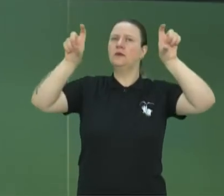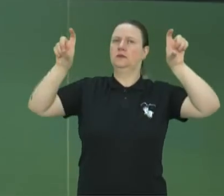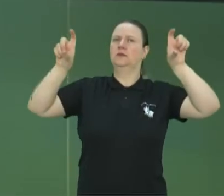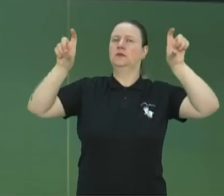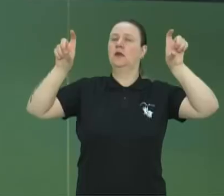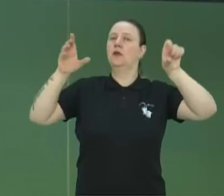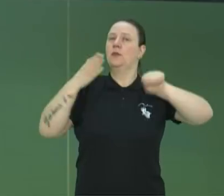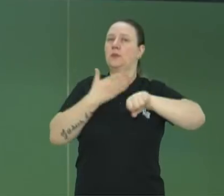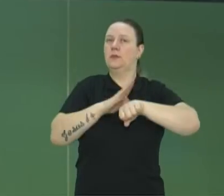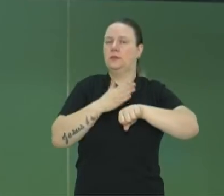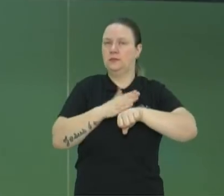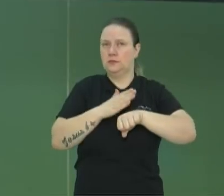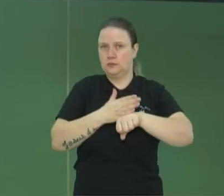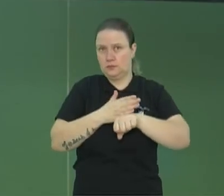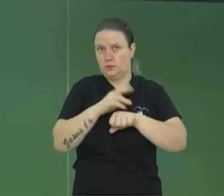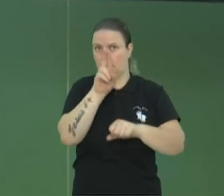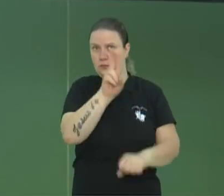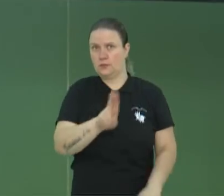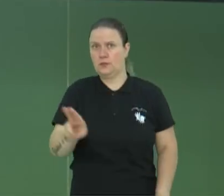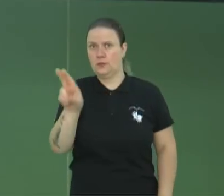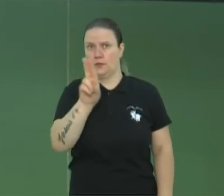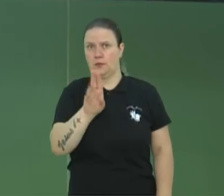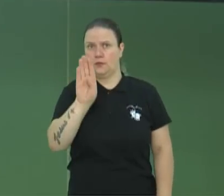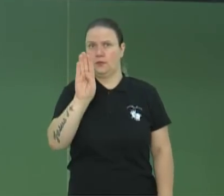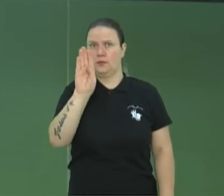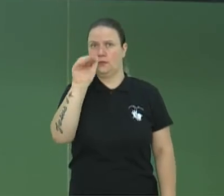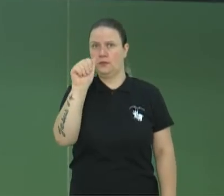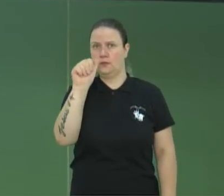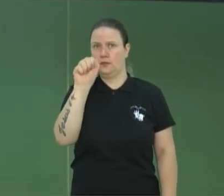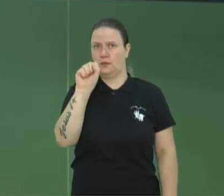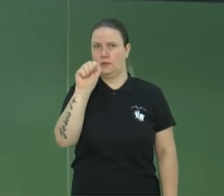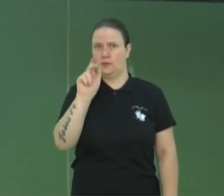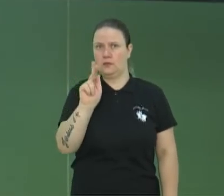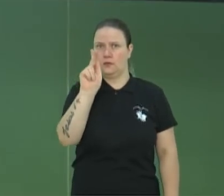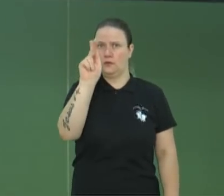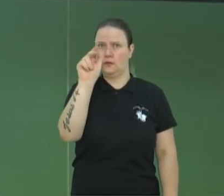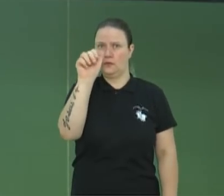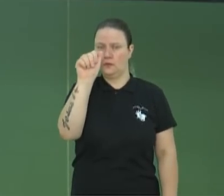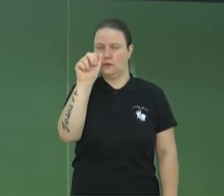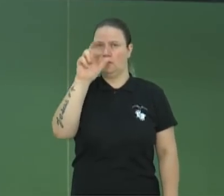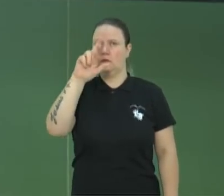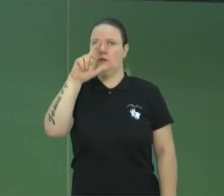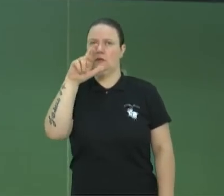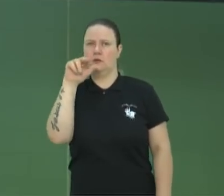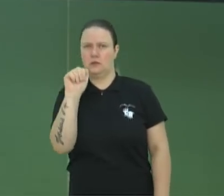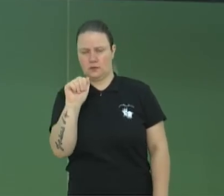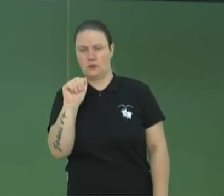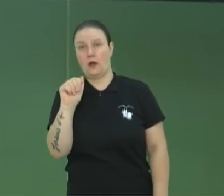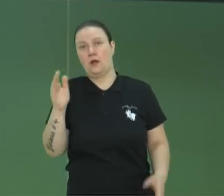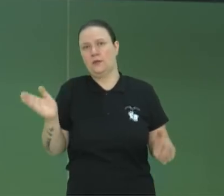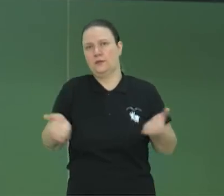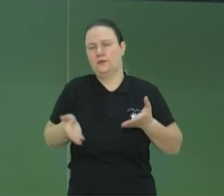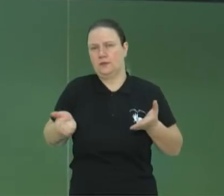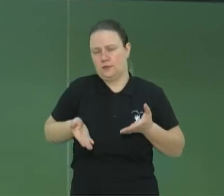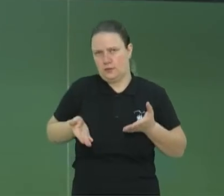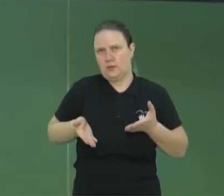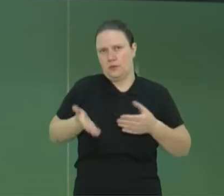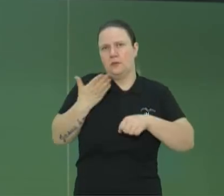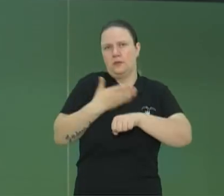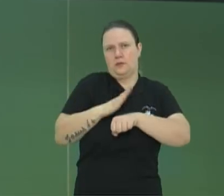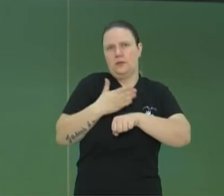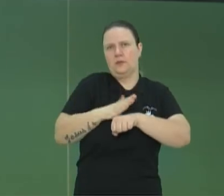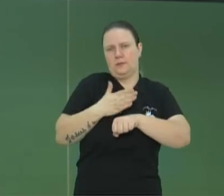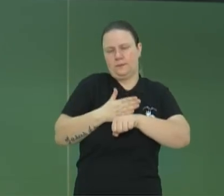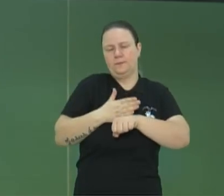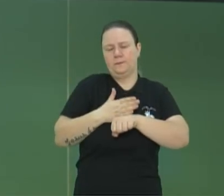Para resolver a equação do segundo grau eu utilizo a fórmula de Bhaskara, né? Nesse caso aqui, tem outras formas de resolver, mas aqui a gente vai estar vendo primeiro pela fórmula de